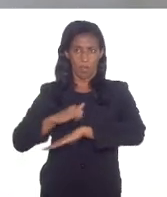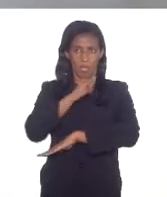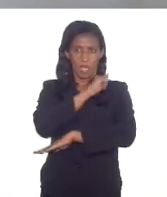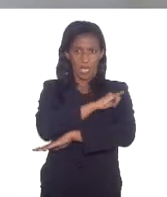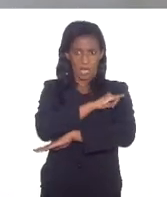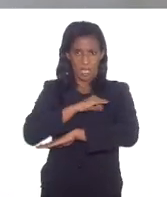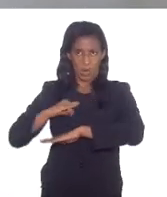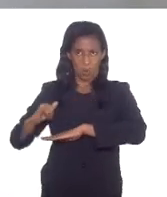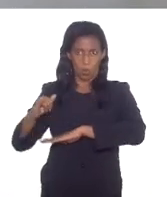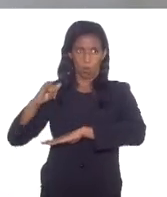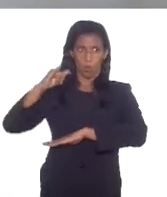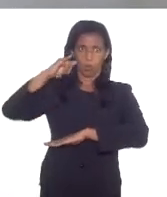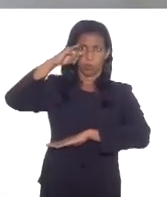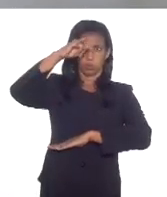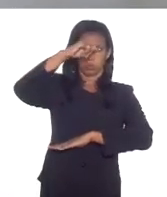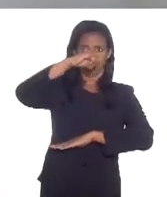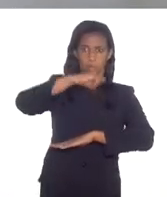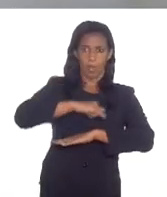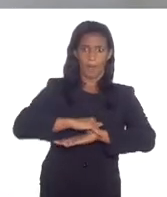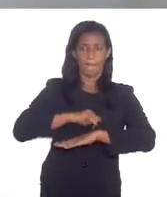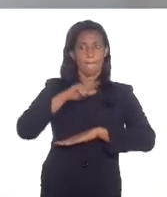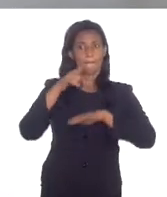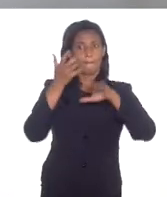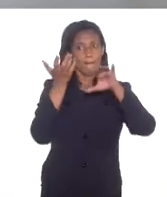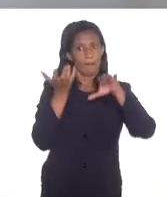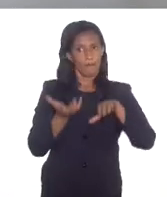desde meados de 2020, com a aprovação